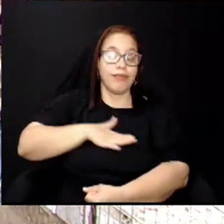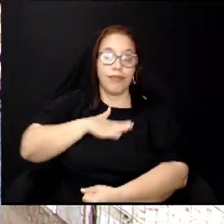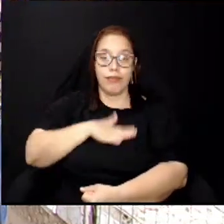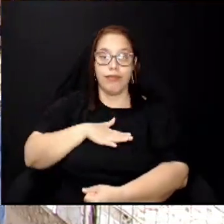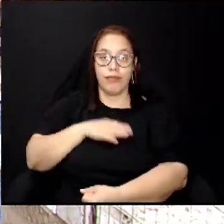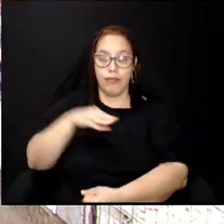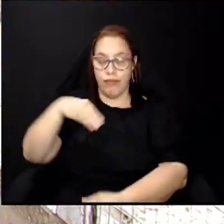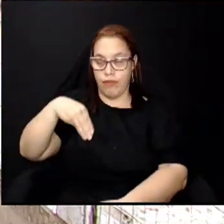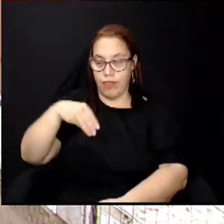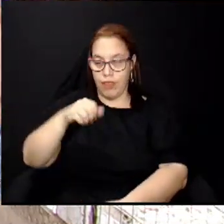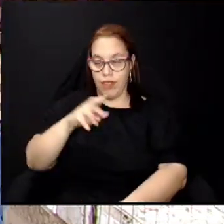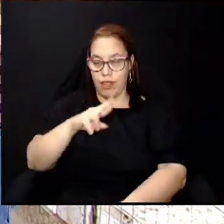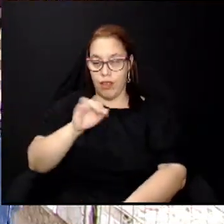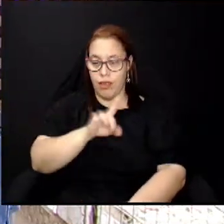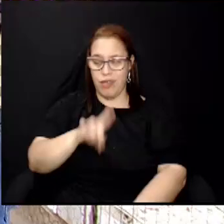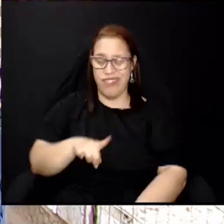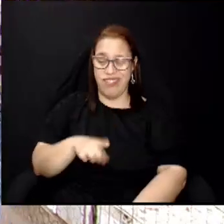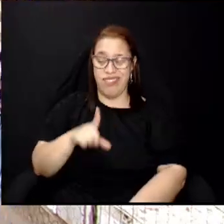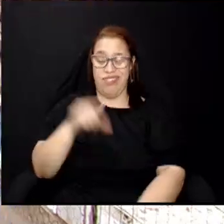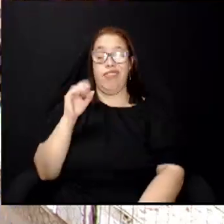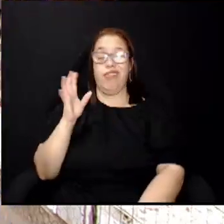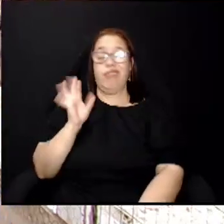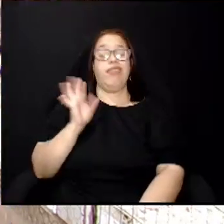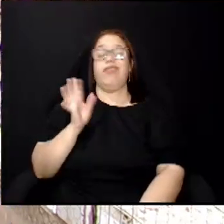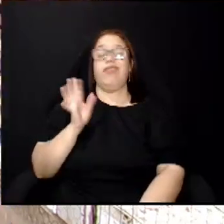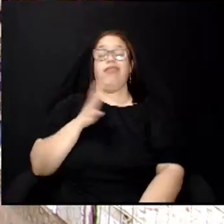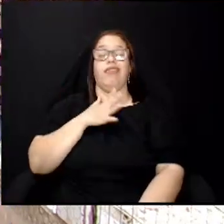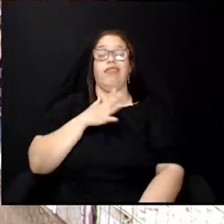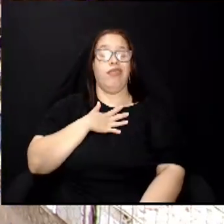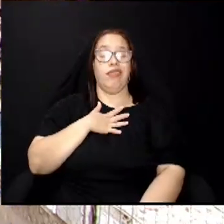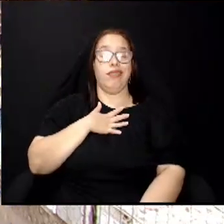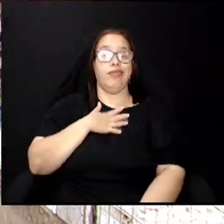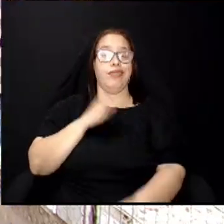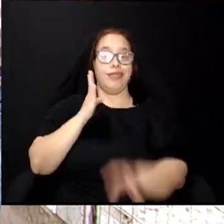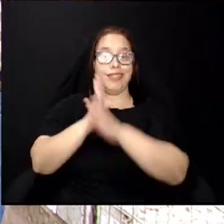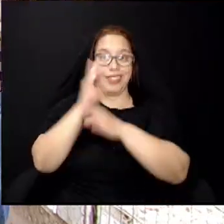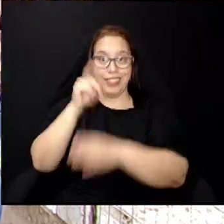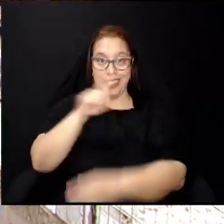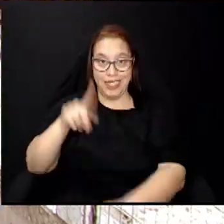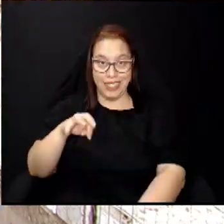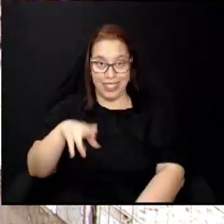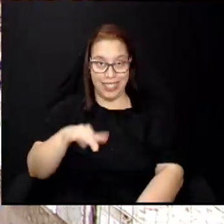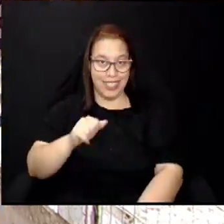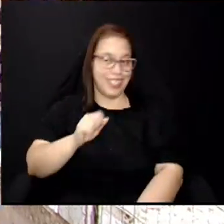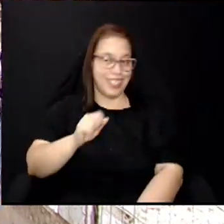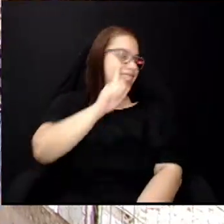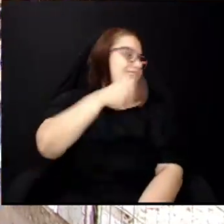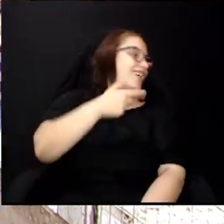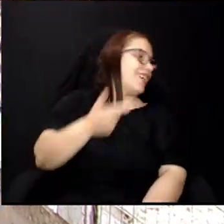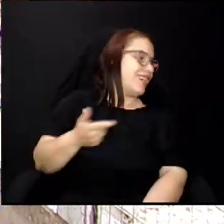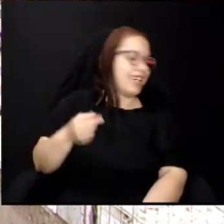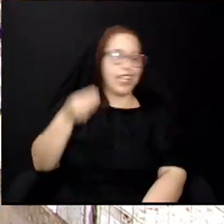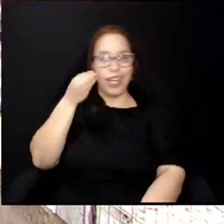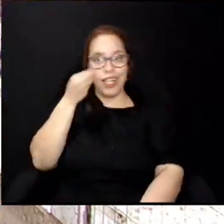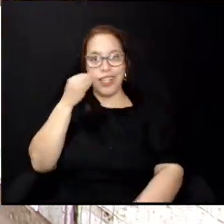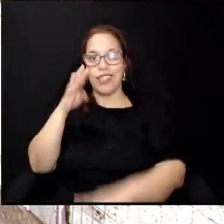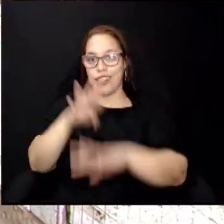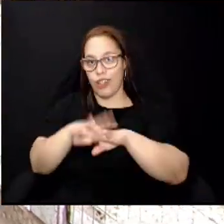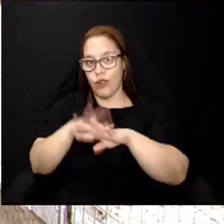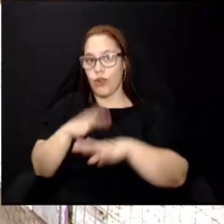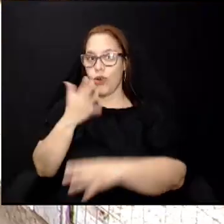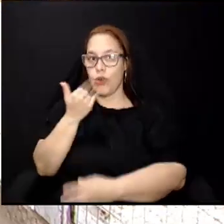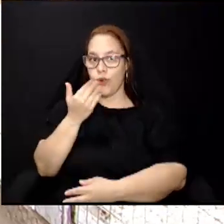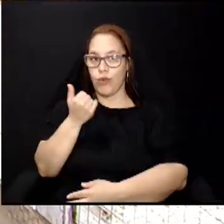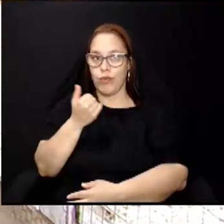a gente que fugia das matrizes, meu Deus, ela me encontrou aqui na zootecnia. Pois é. Bem na hora que eu tenho que calcular a ração. Então, aquela hora que eu menti